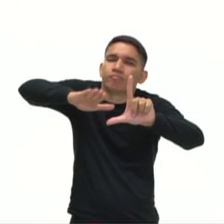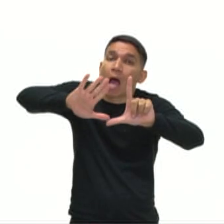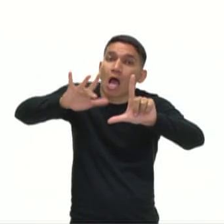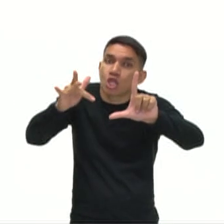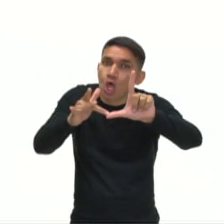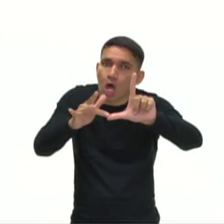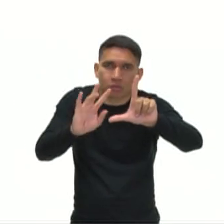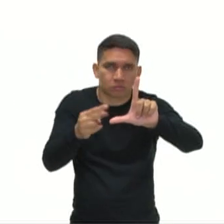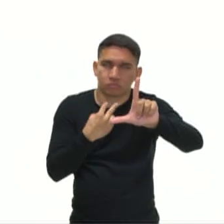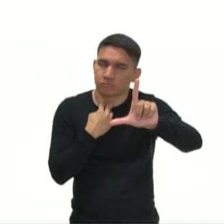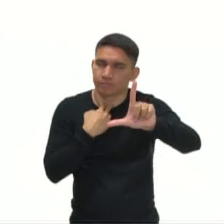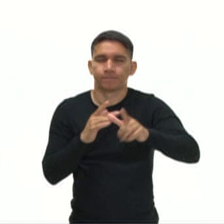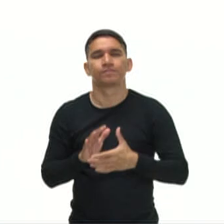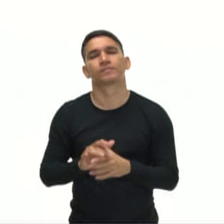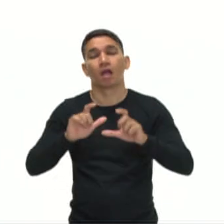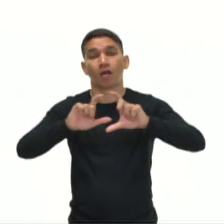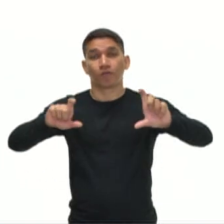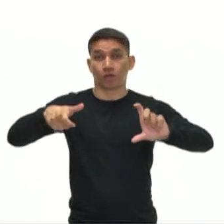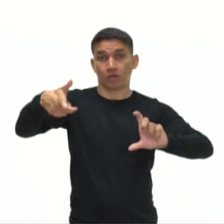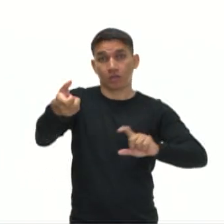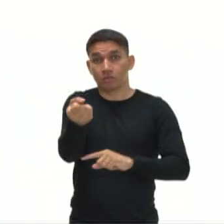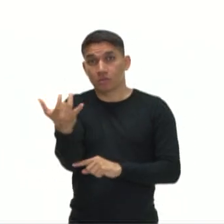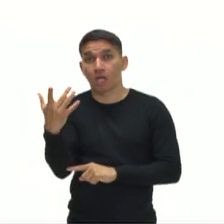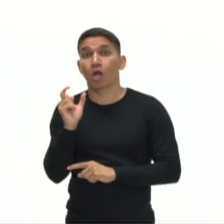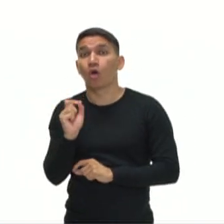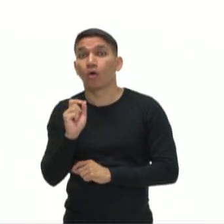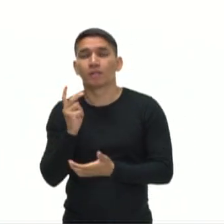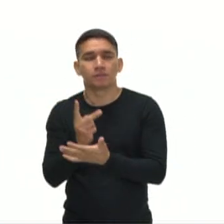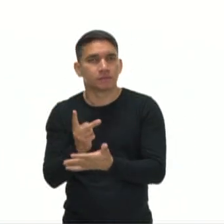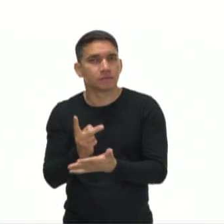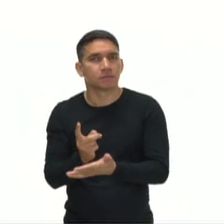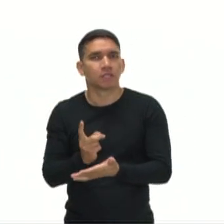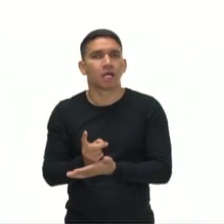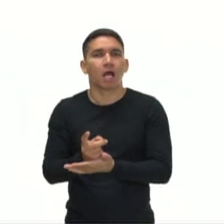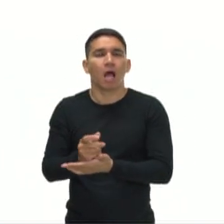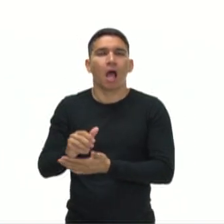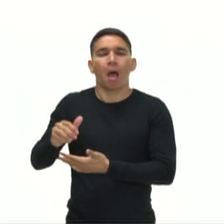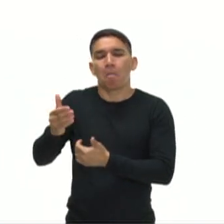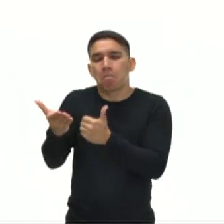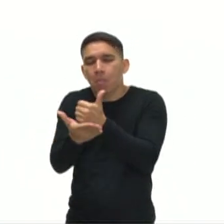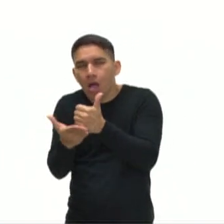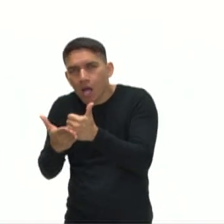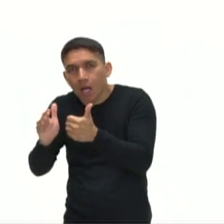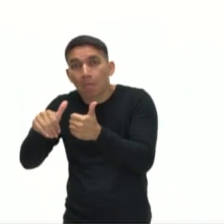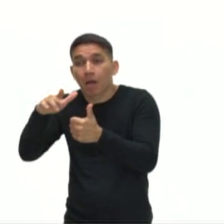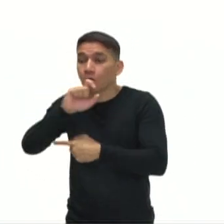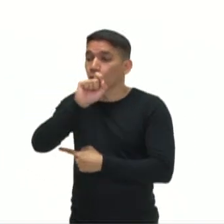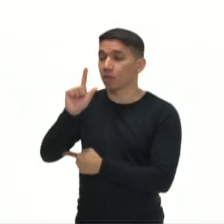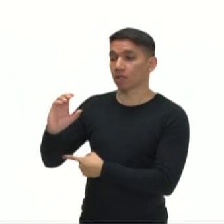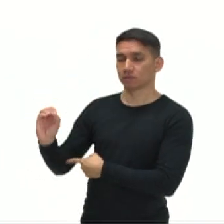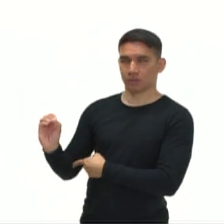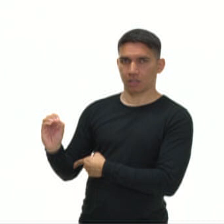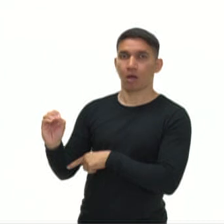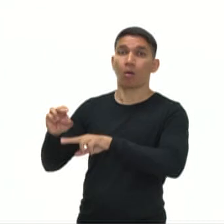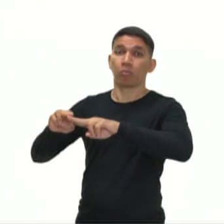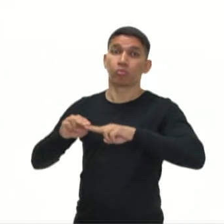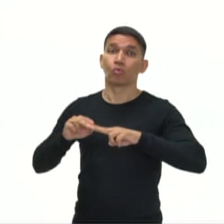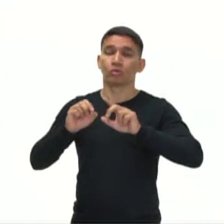função exponencial, a base é sempre maior do que zero. Portanto, a função terá